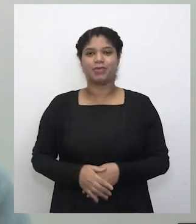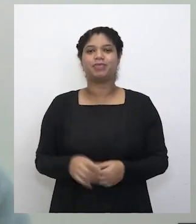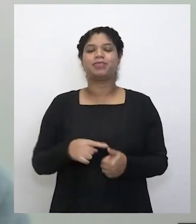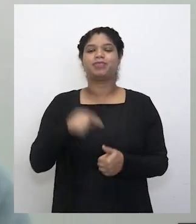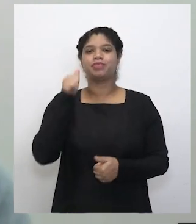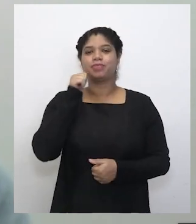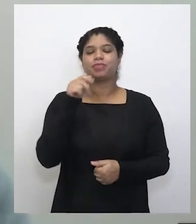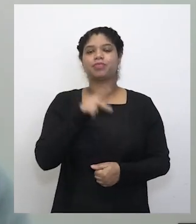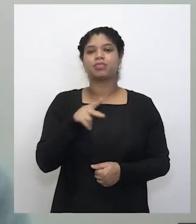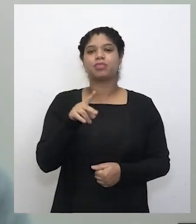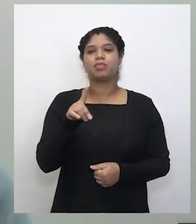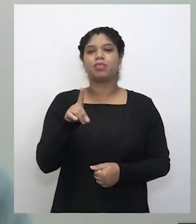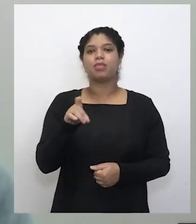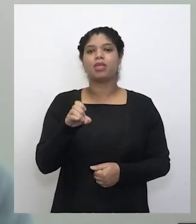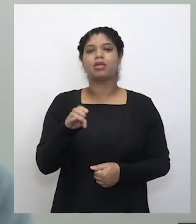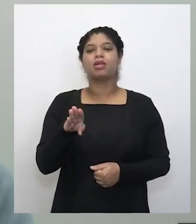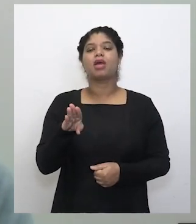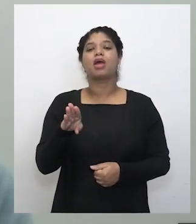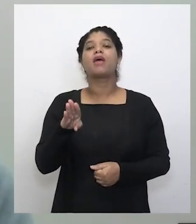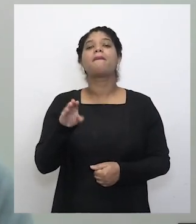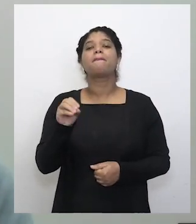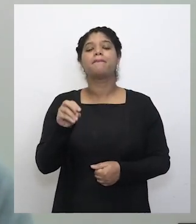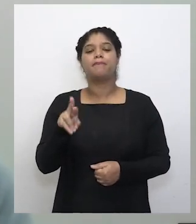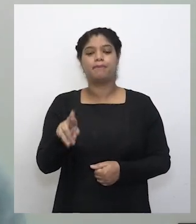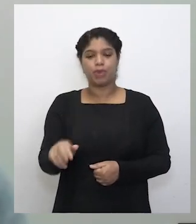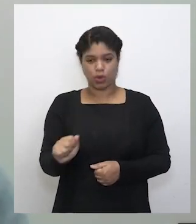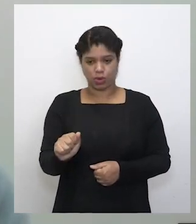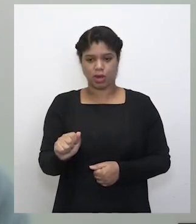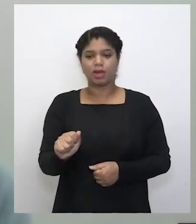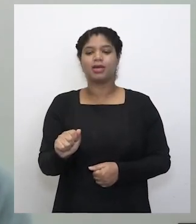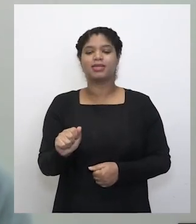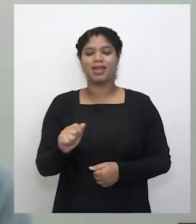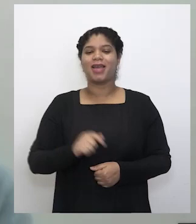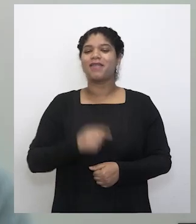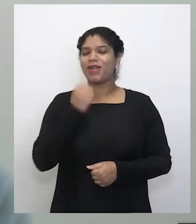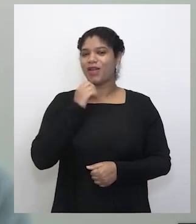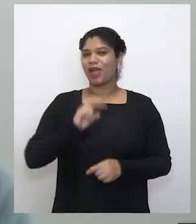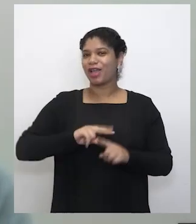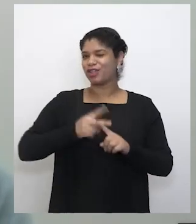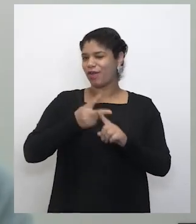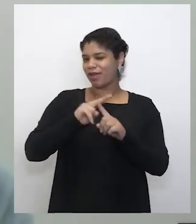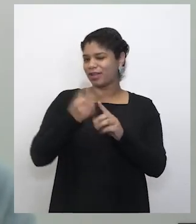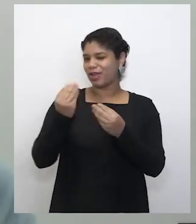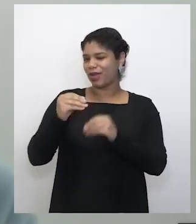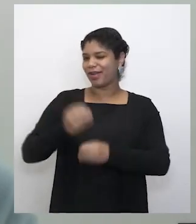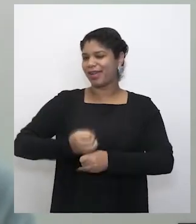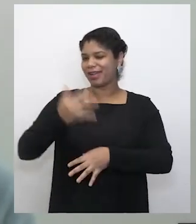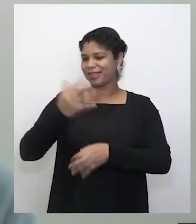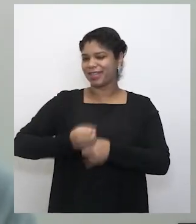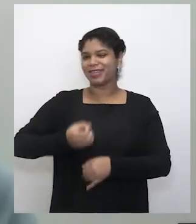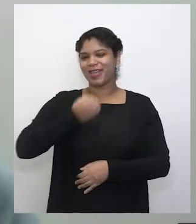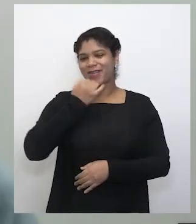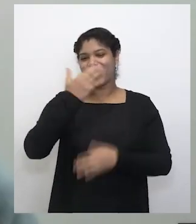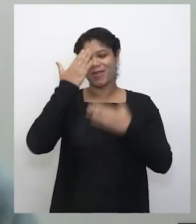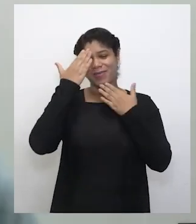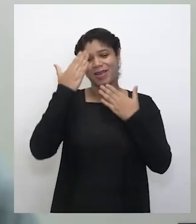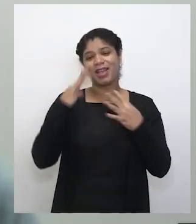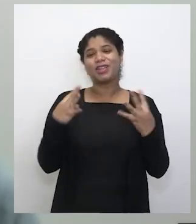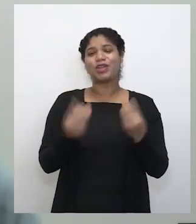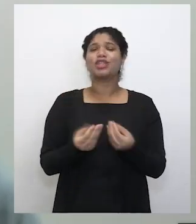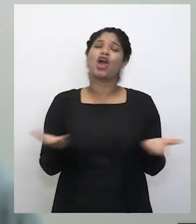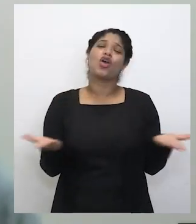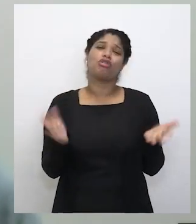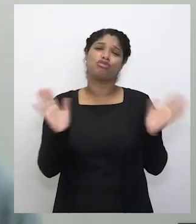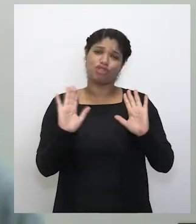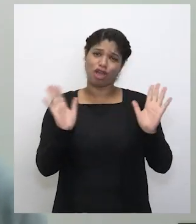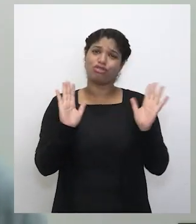Débora, sempre elucidando os conteúdos e inovando nas interações. Muito obrigada e já dou o meu tchau aqui,